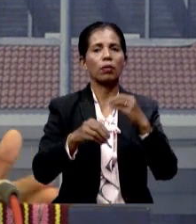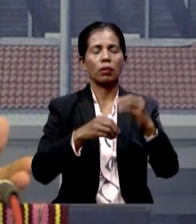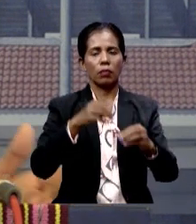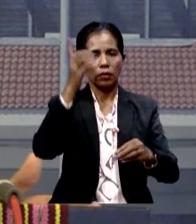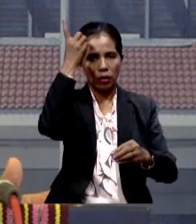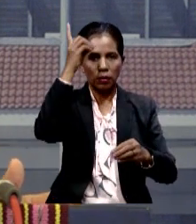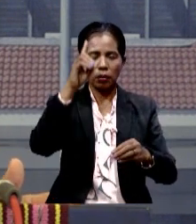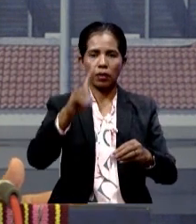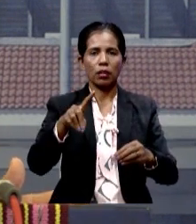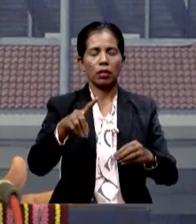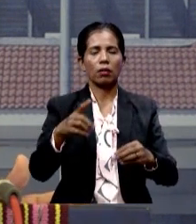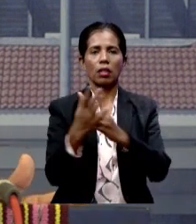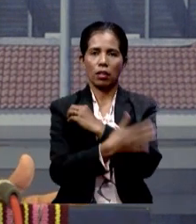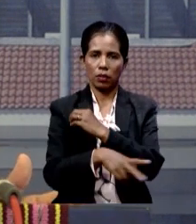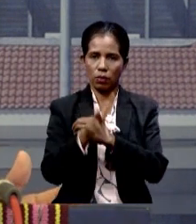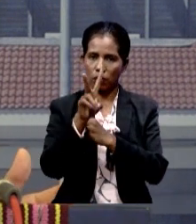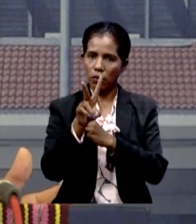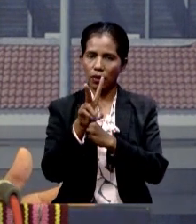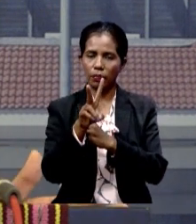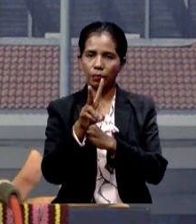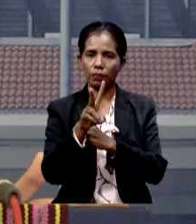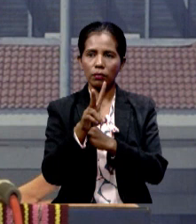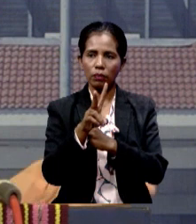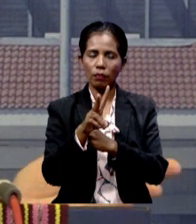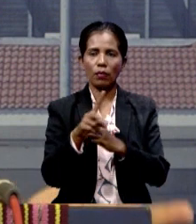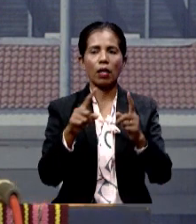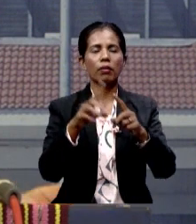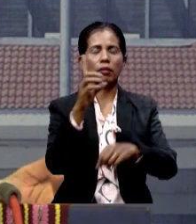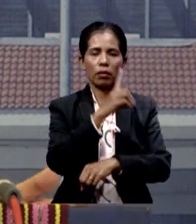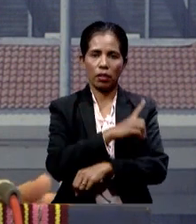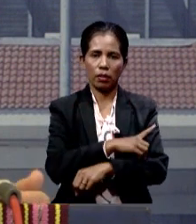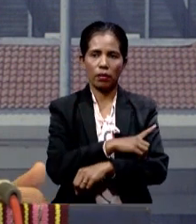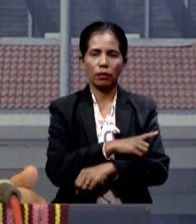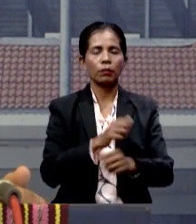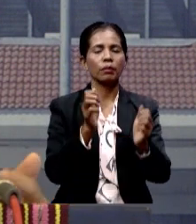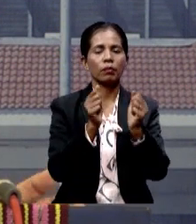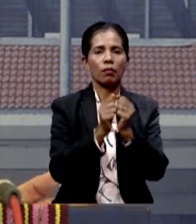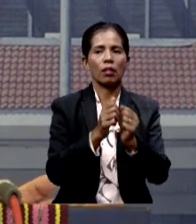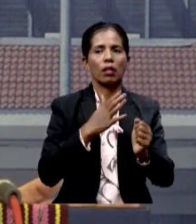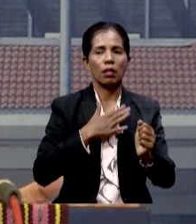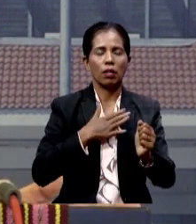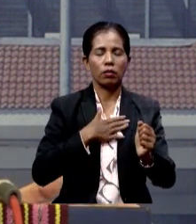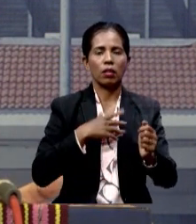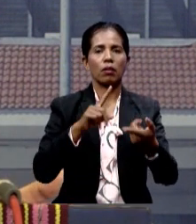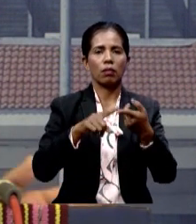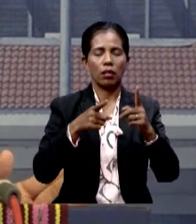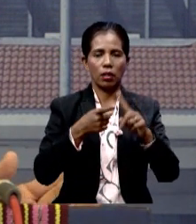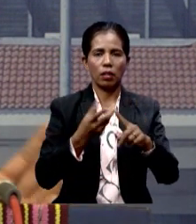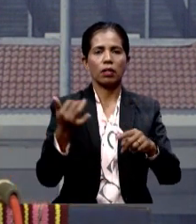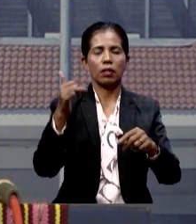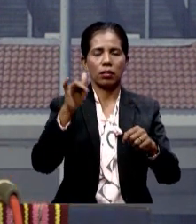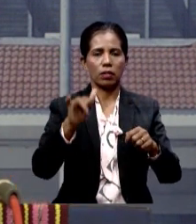diplomáticas entre país rua. E hoje, com o homólogo, a